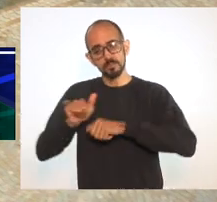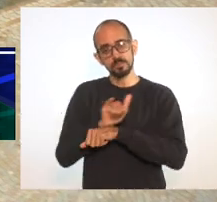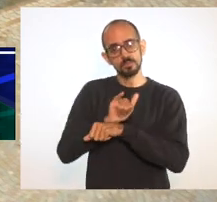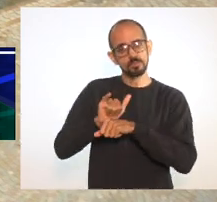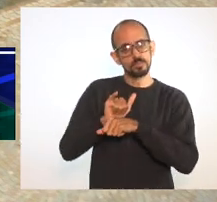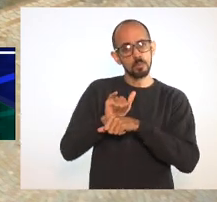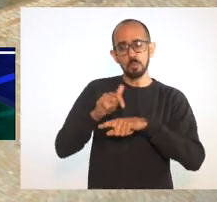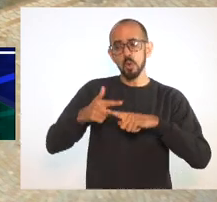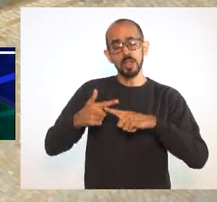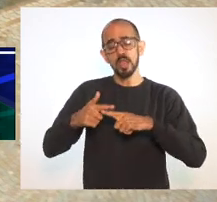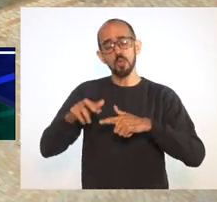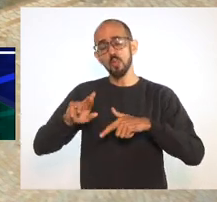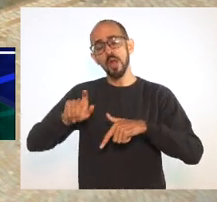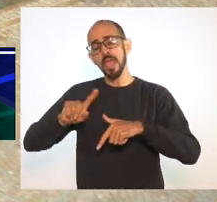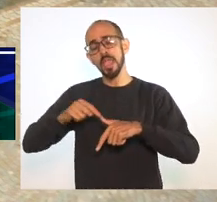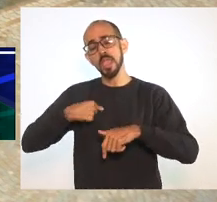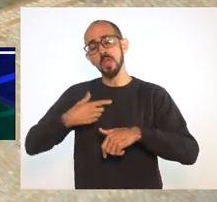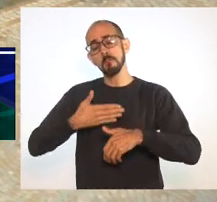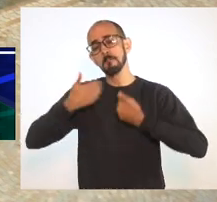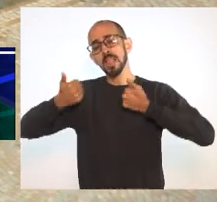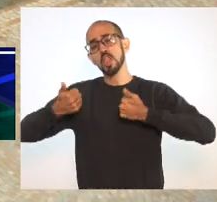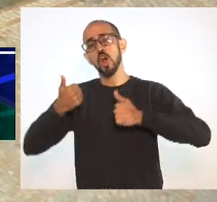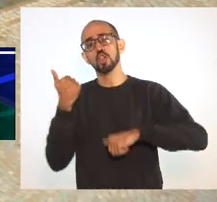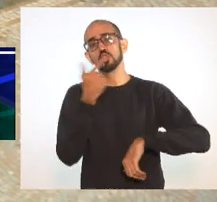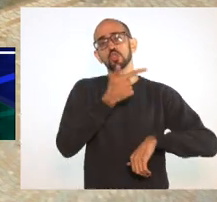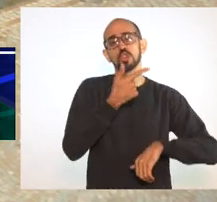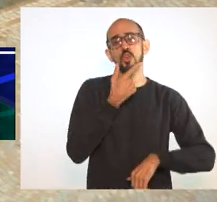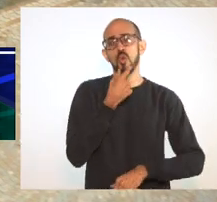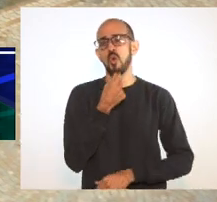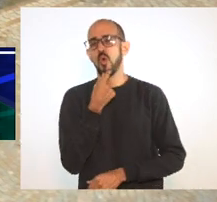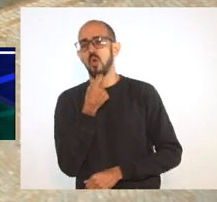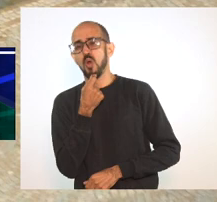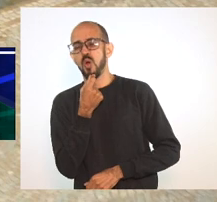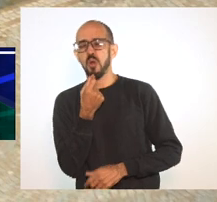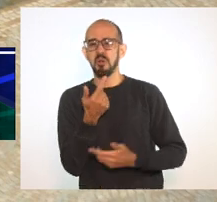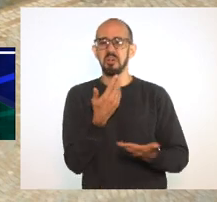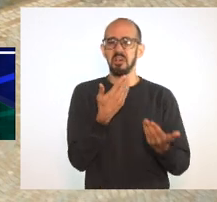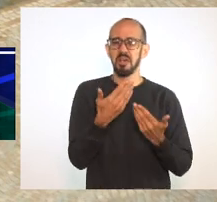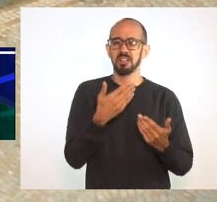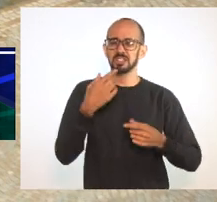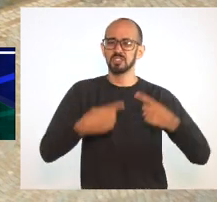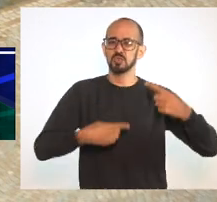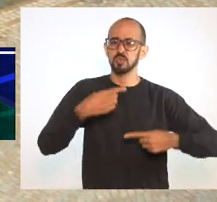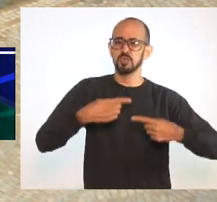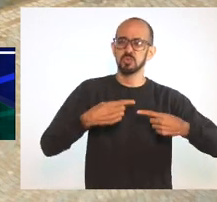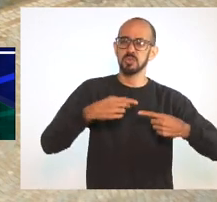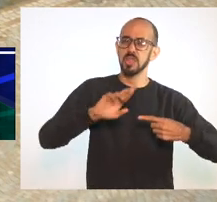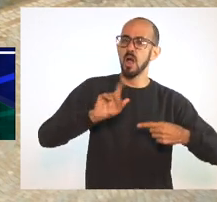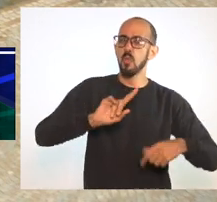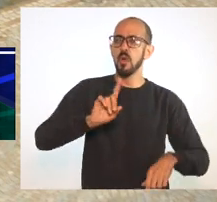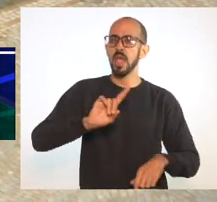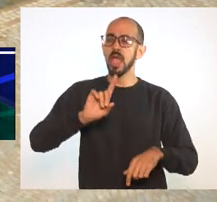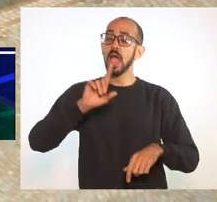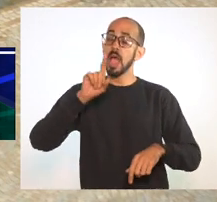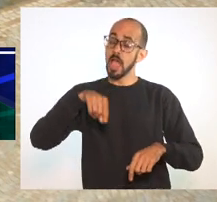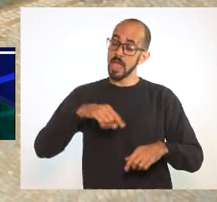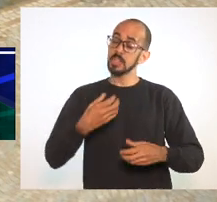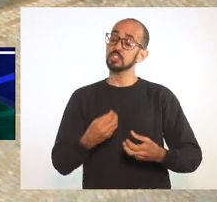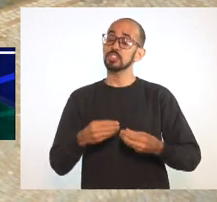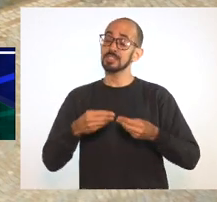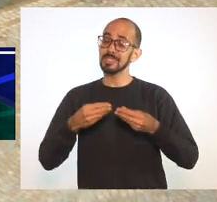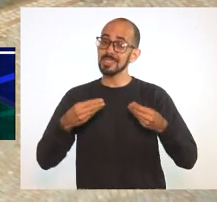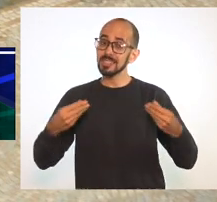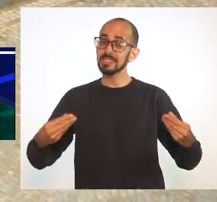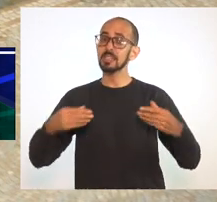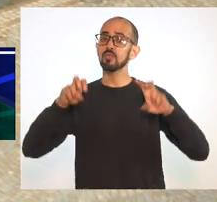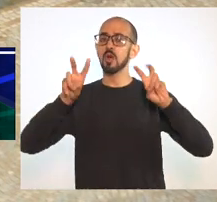queremos ser melhor do que os homens em momento nenhum. Simplesmente mostramos que somos diferentes, somos sensíveis a um